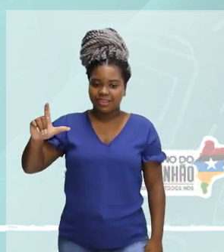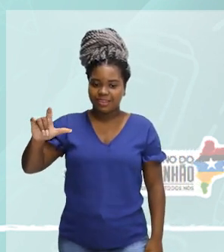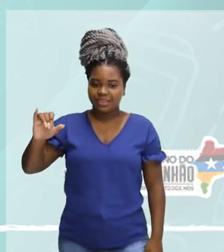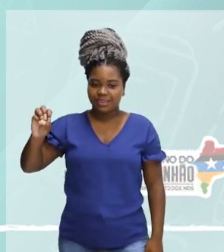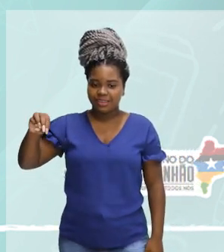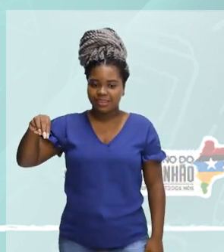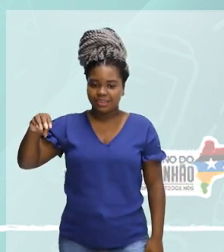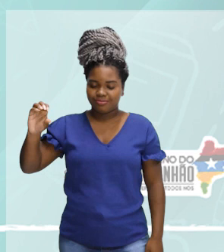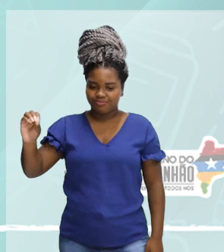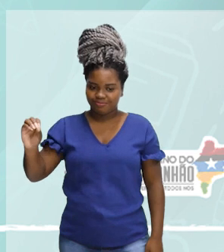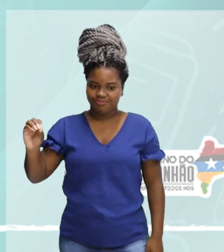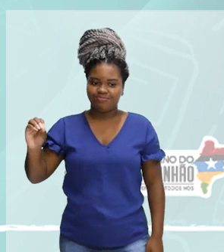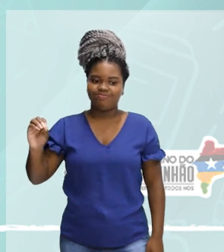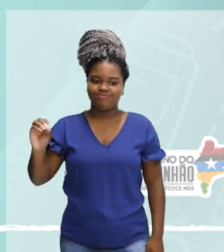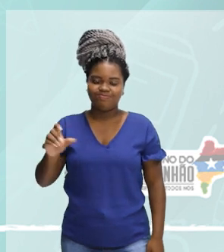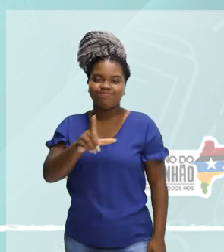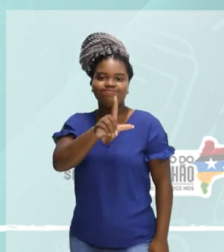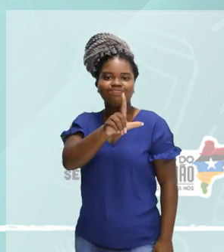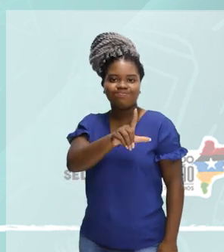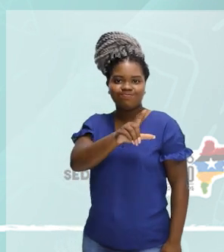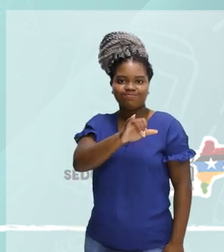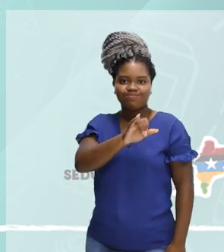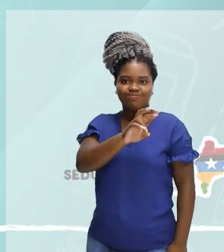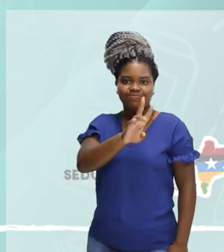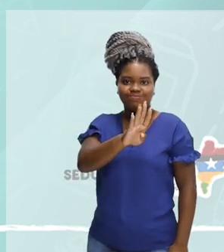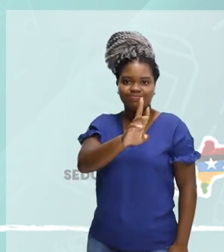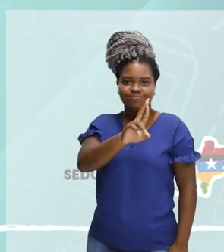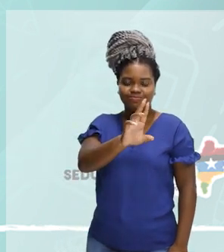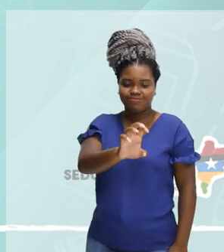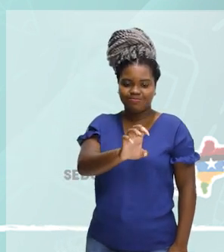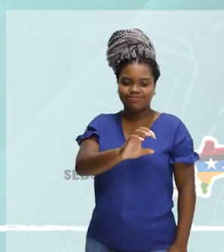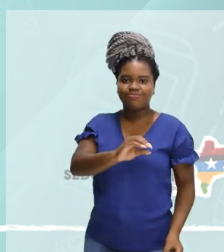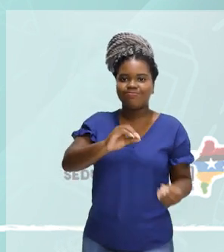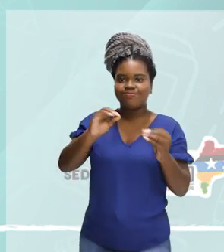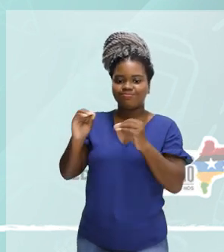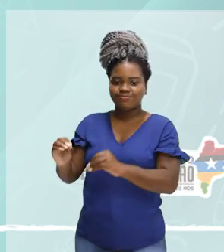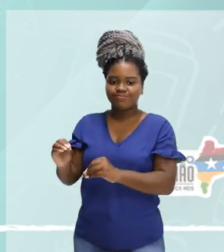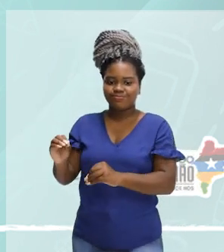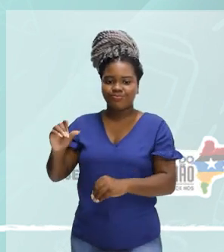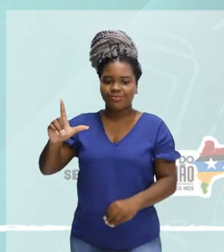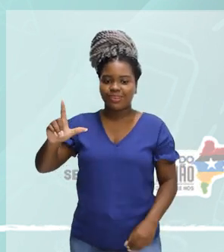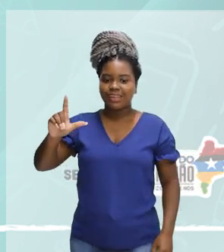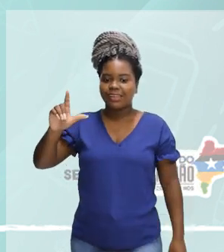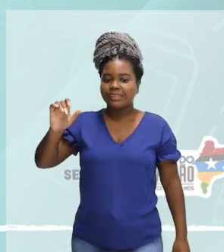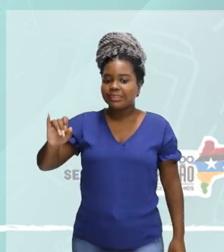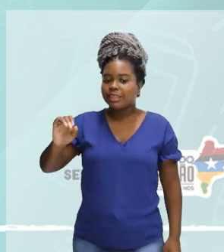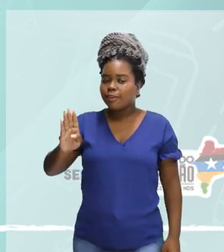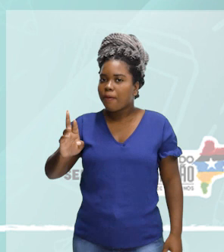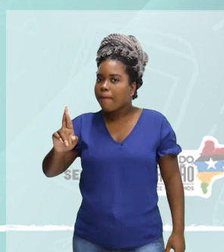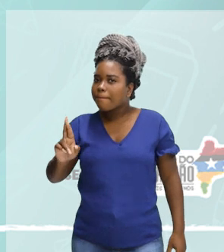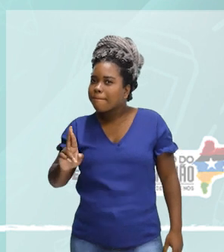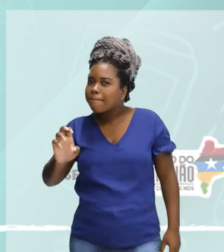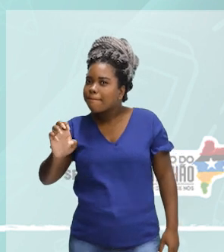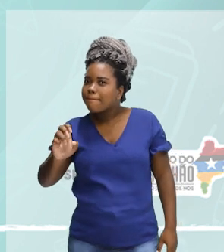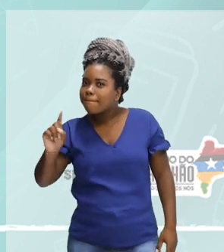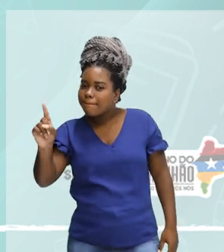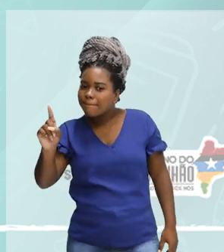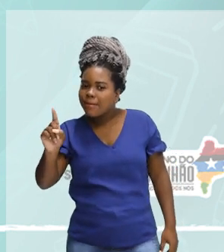livre, librérrimo, librérrimo, tá? Lembra da vibração do R, às vezes a gente,